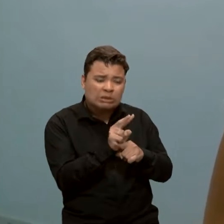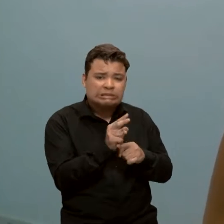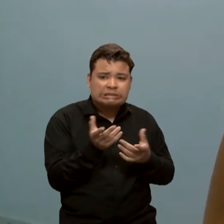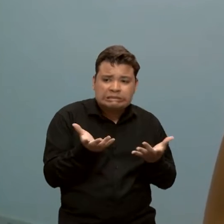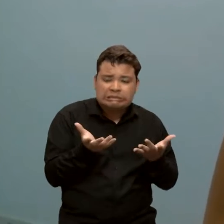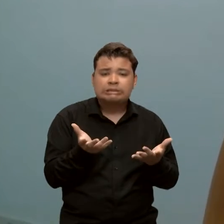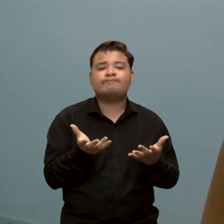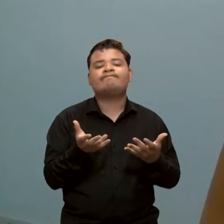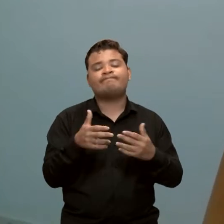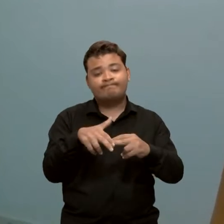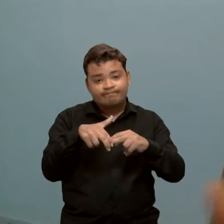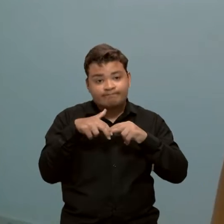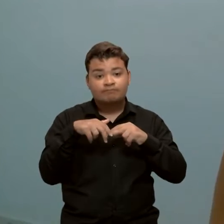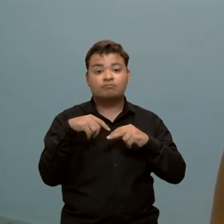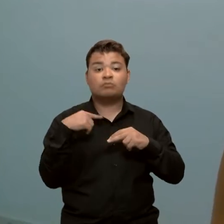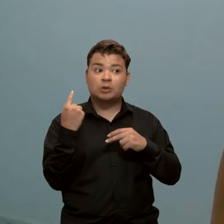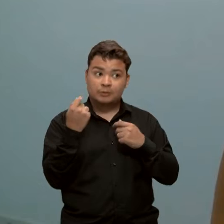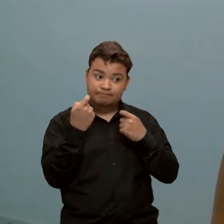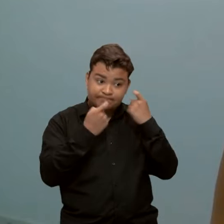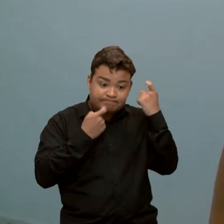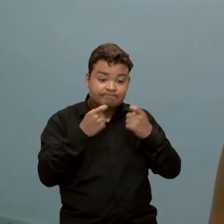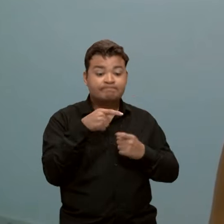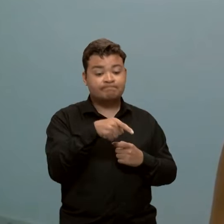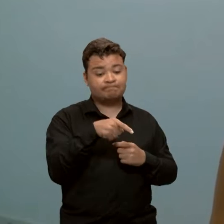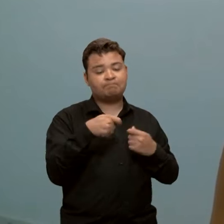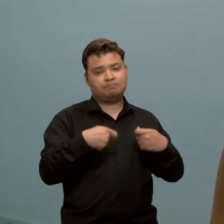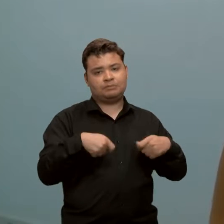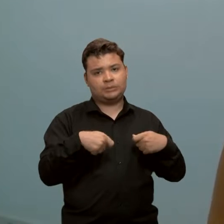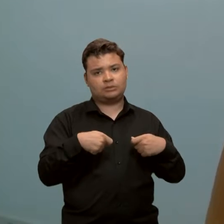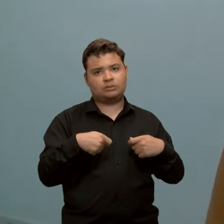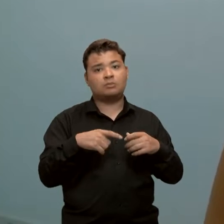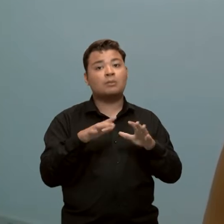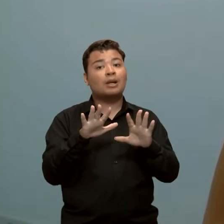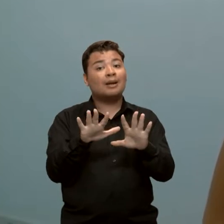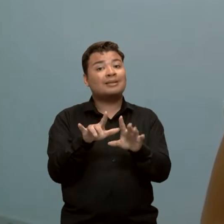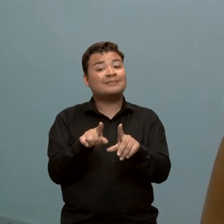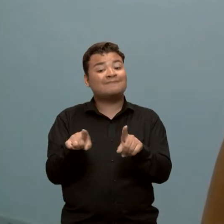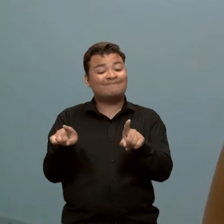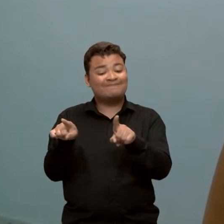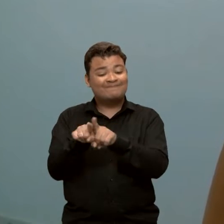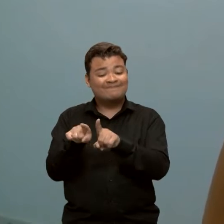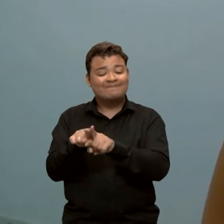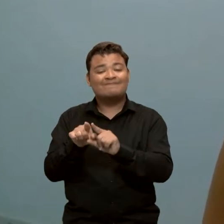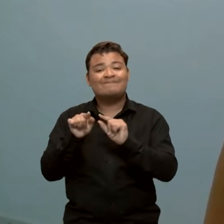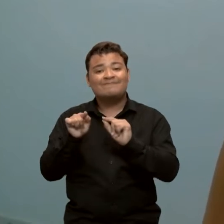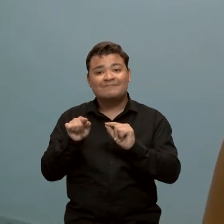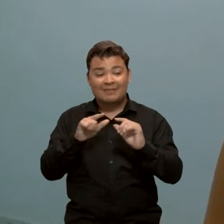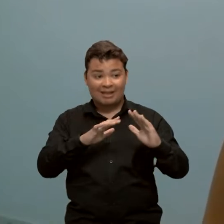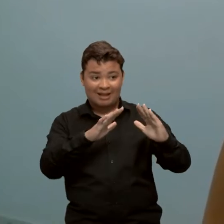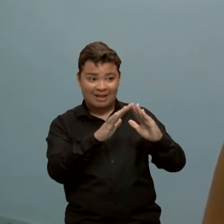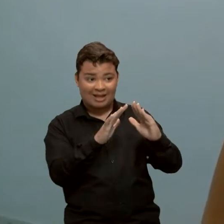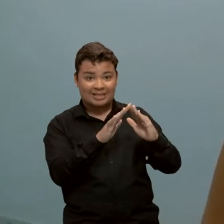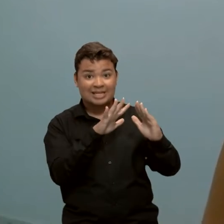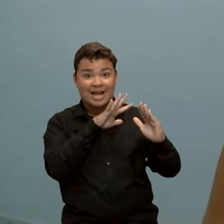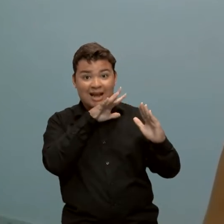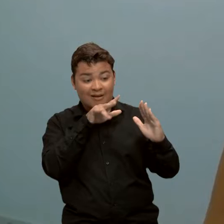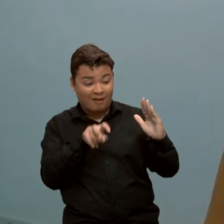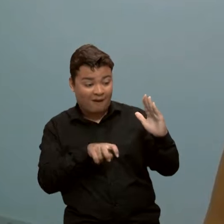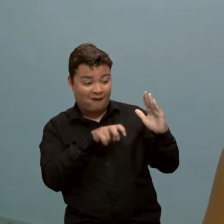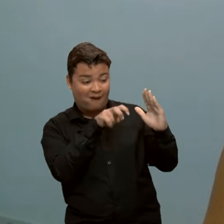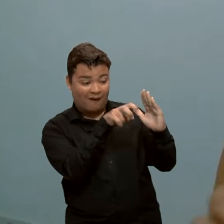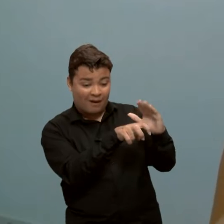precisa considerar isso. Mas, por outro lado, nós consideramos que ter um animal nas casas